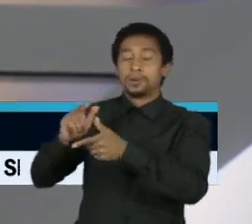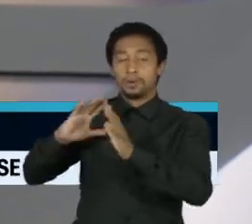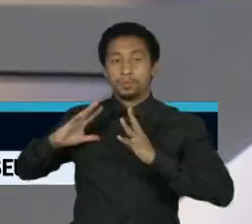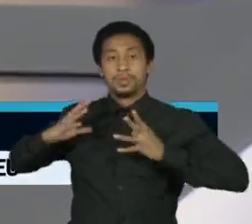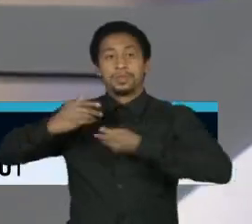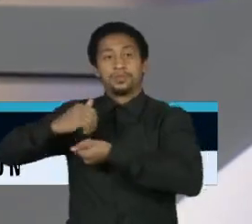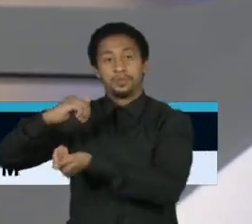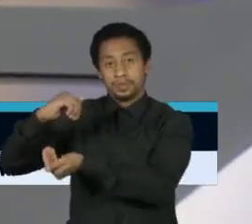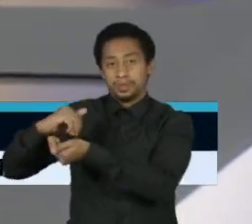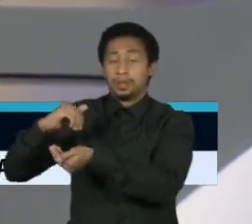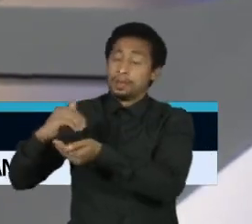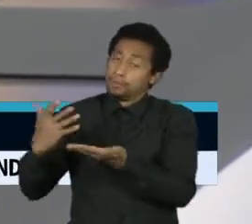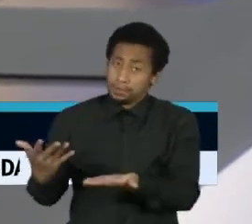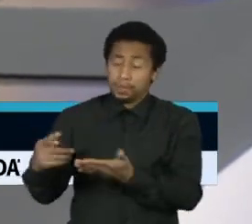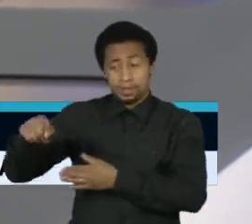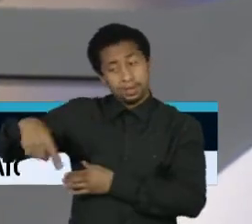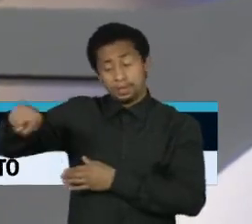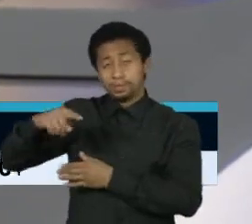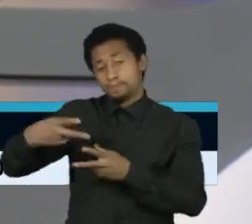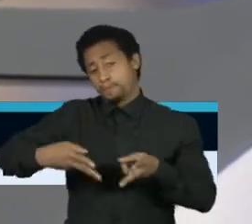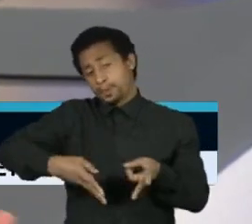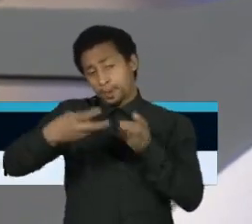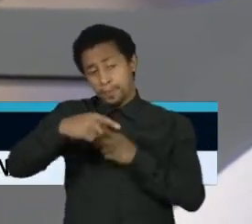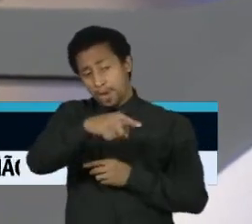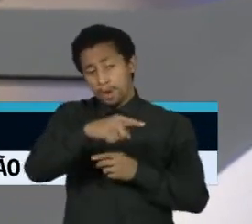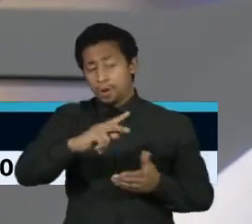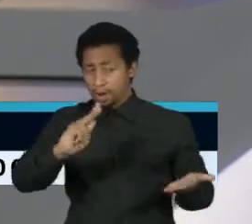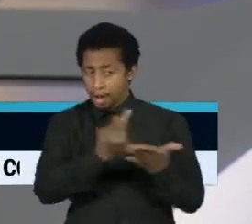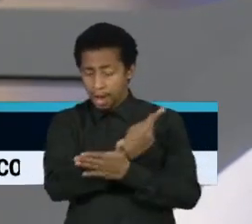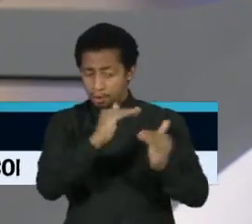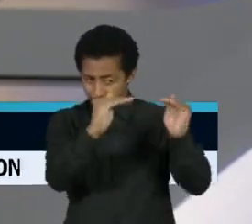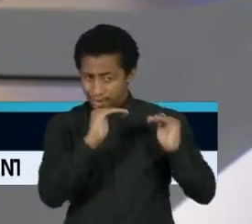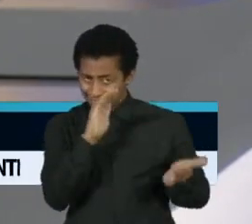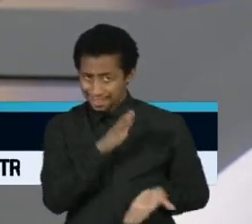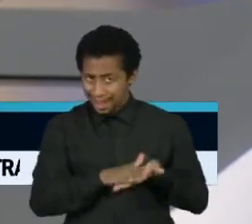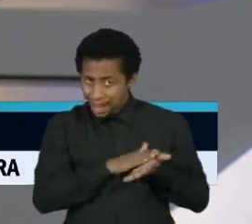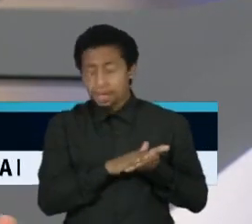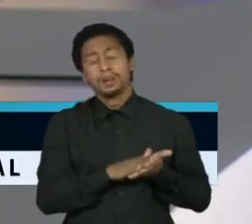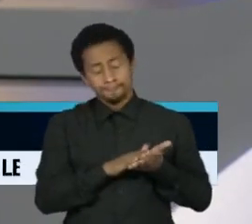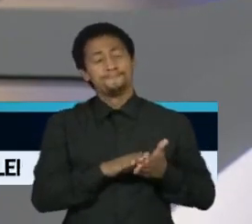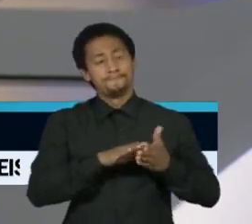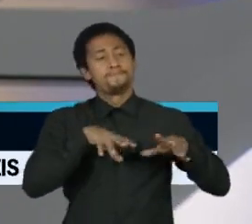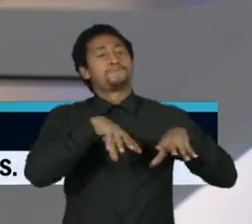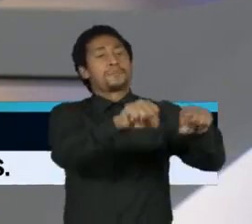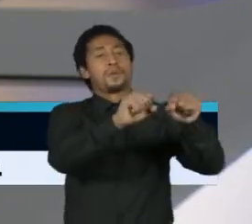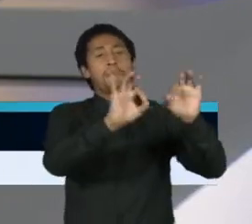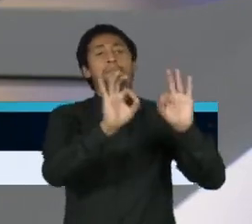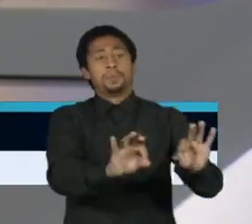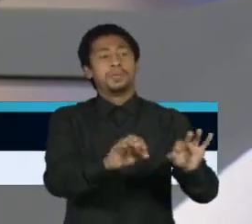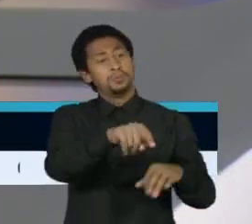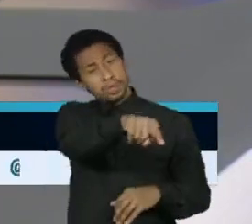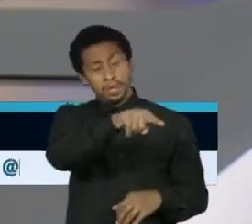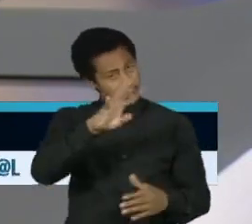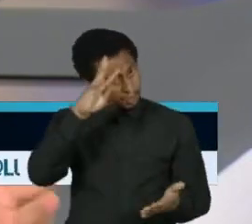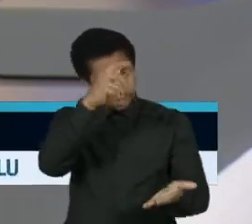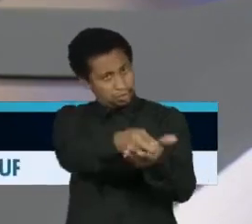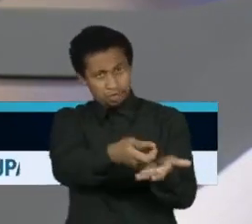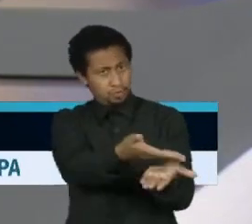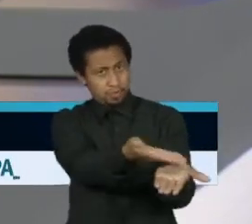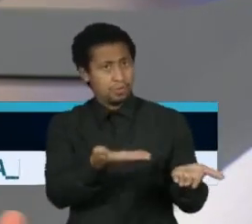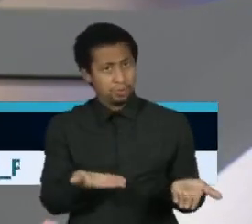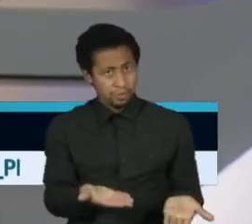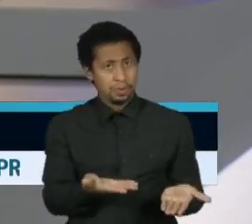viu o desrespeito à decisão judicial, falou o Alexandre de Moraes, ele que decidiu pela prisão, e, quer dizer,